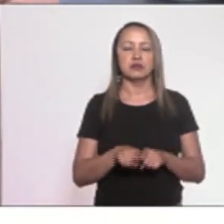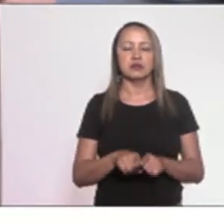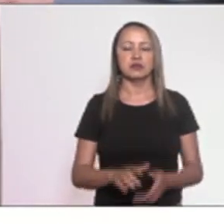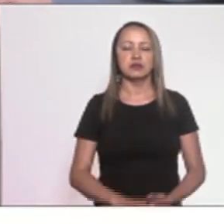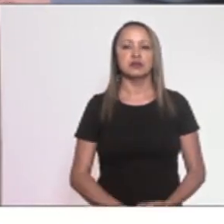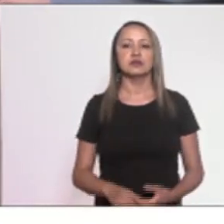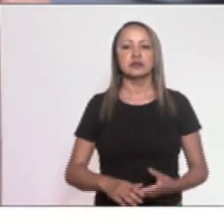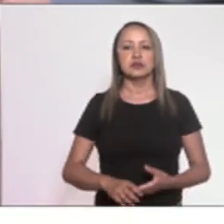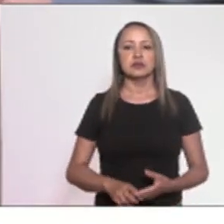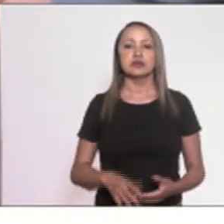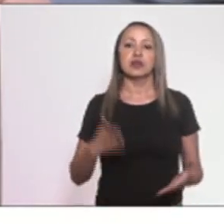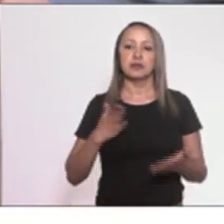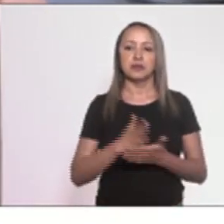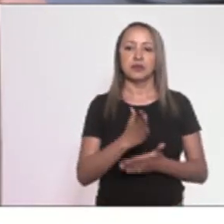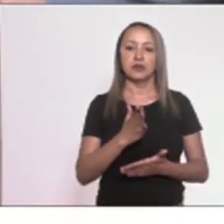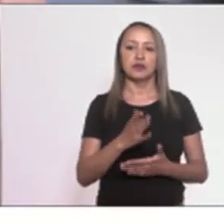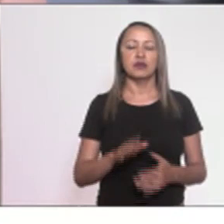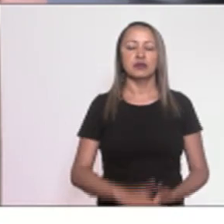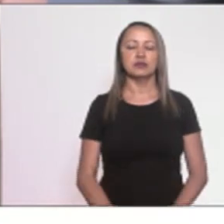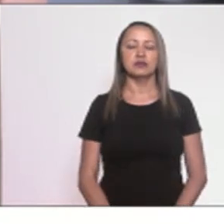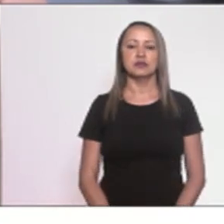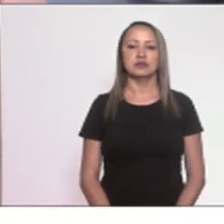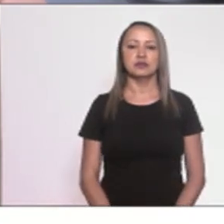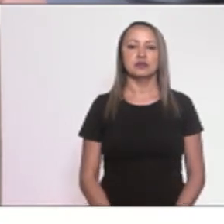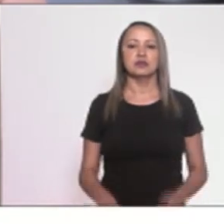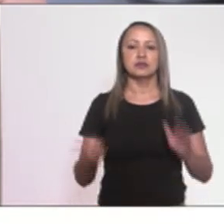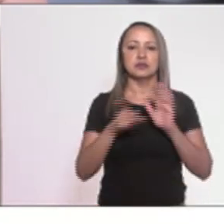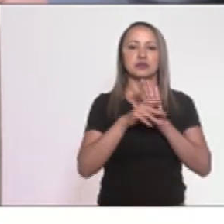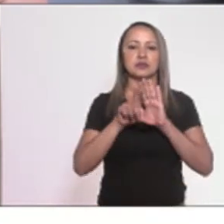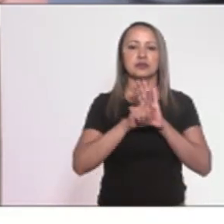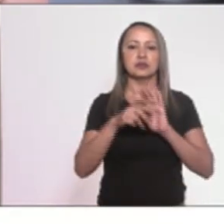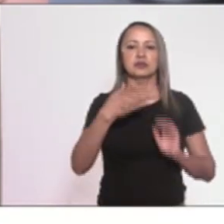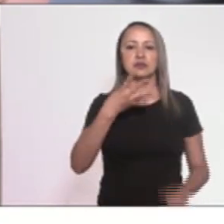estão aprovados em primeira, retorna em segunda. Projeto de lei